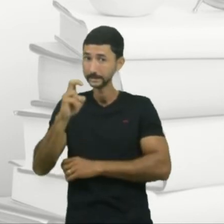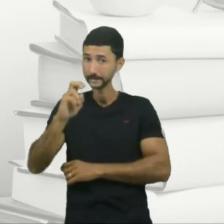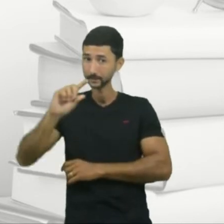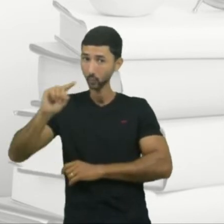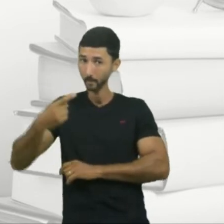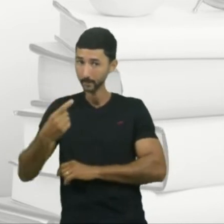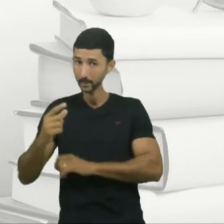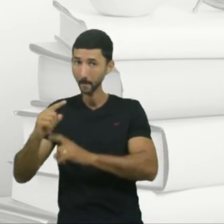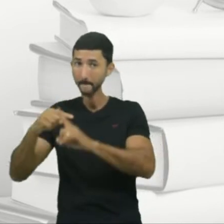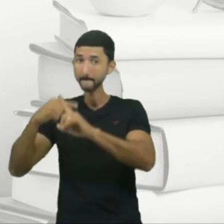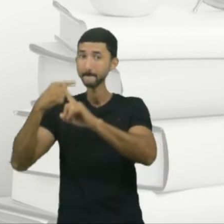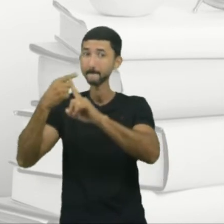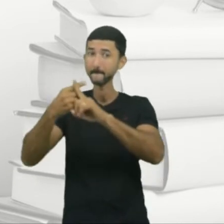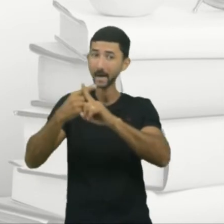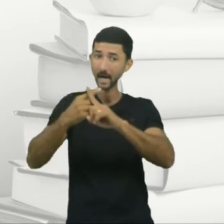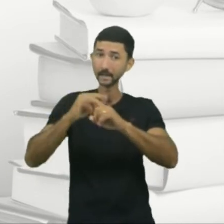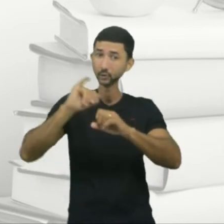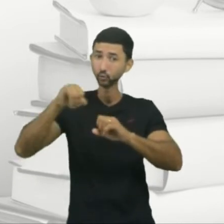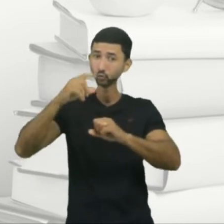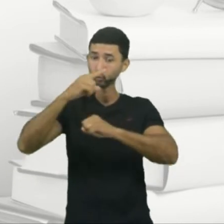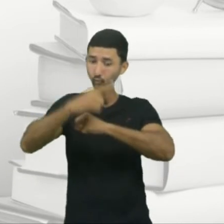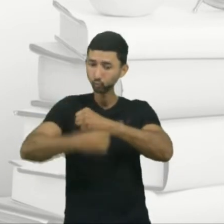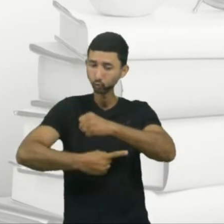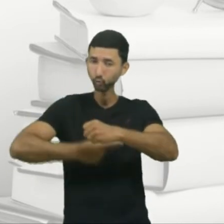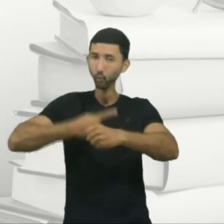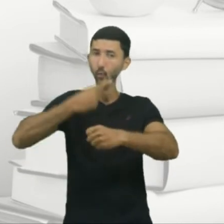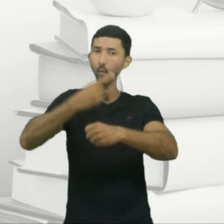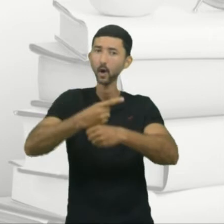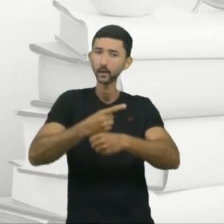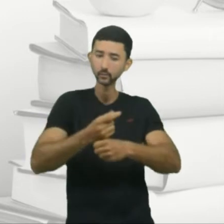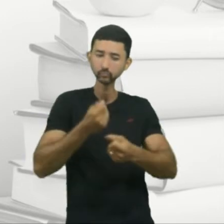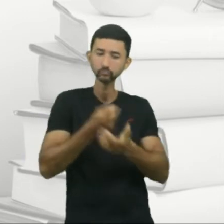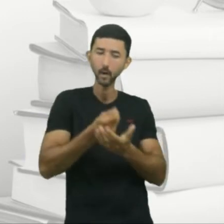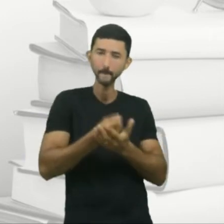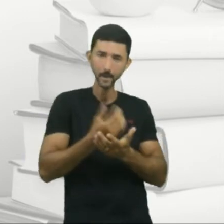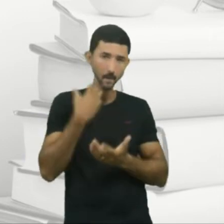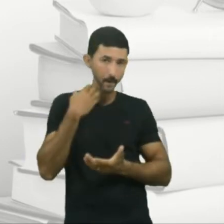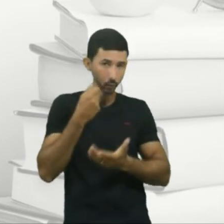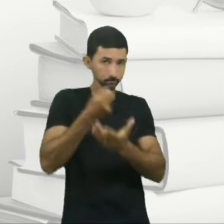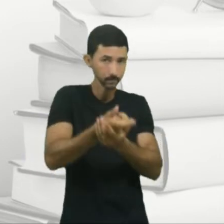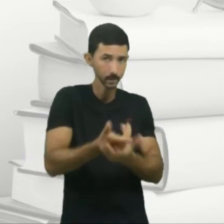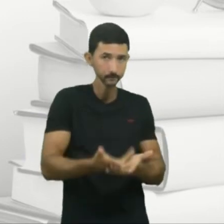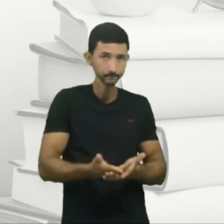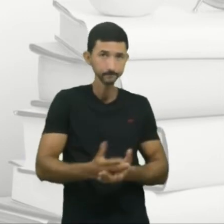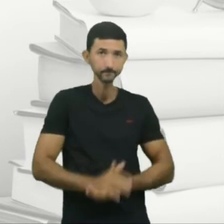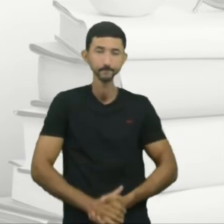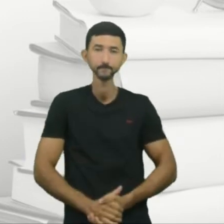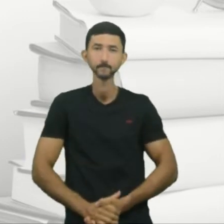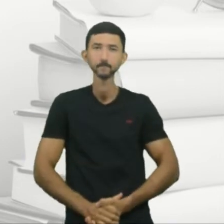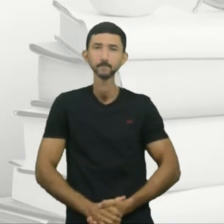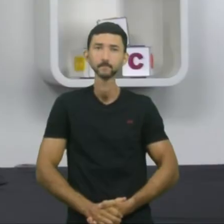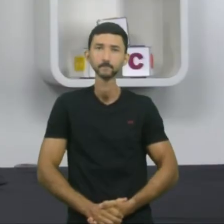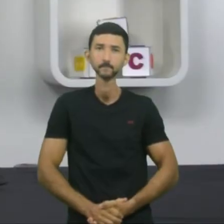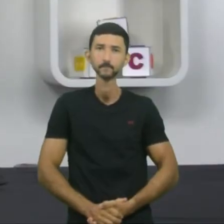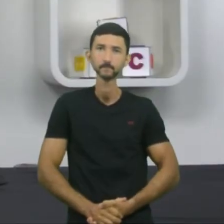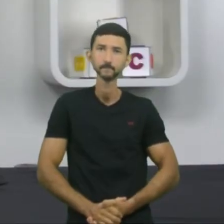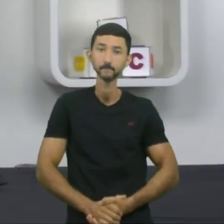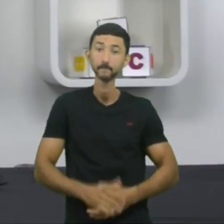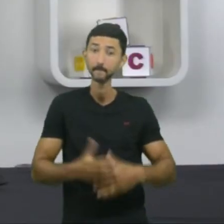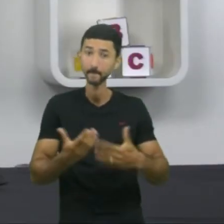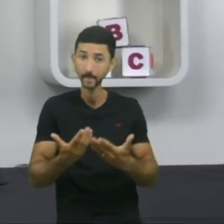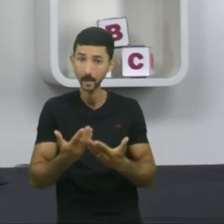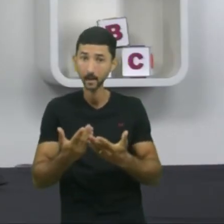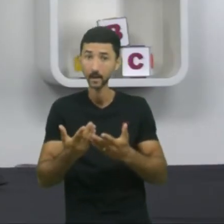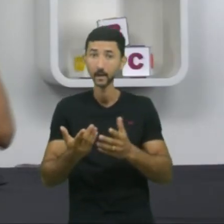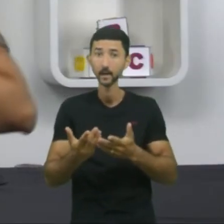aplicou mais os juros que o banco te pagou. Nesse caso, olha aqui para mim. Nesse